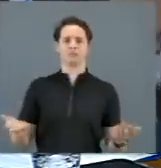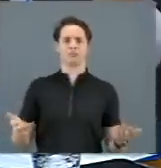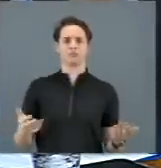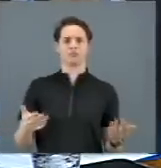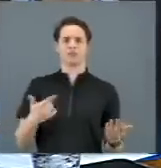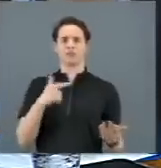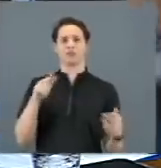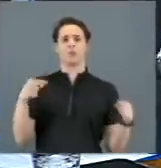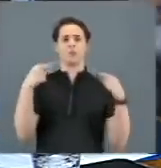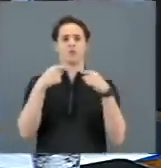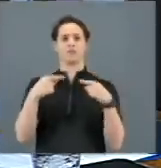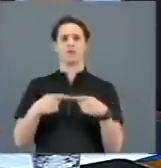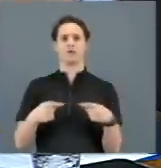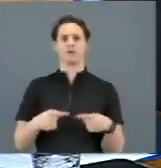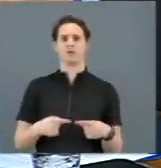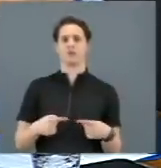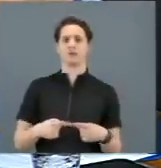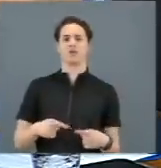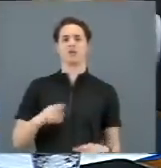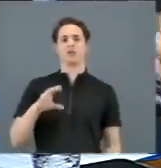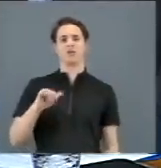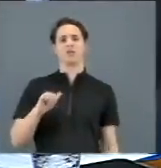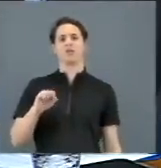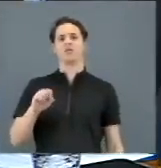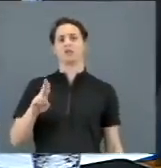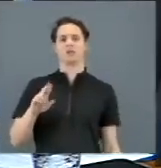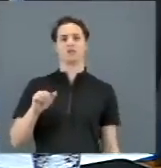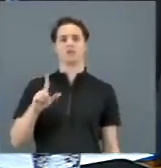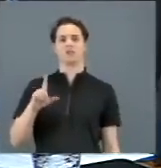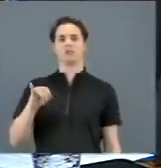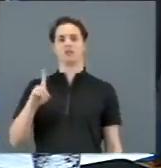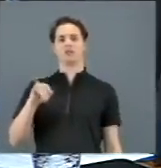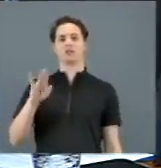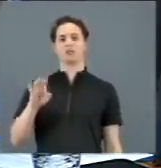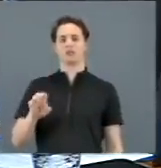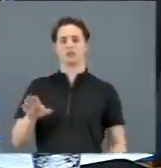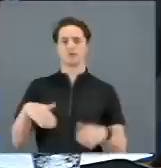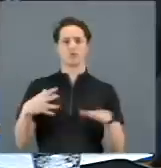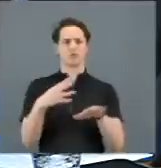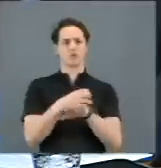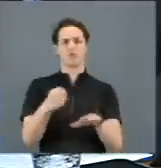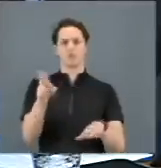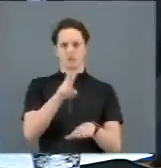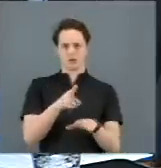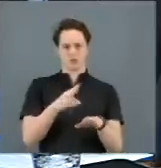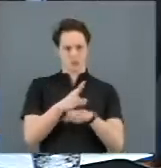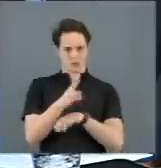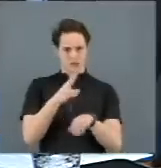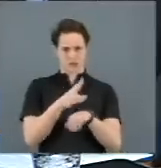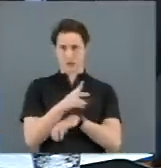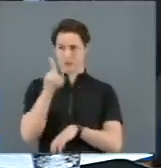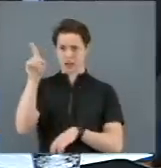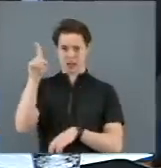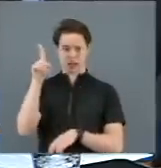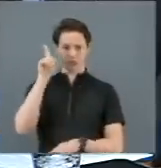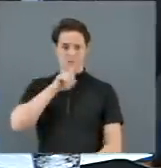liga, não tem nexo de causalidade, não é impossível. Vai dar golpe pelo WhatsApp, lá dos Estados